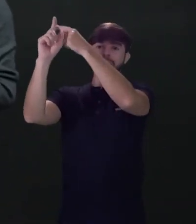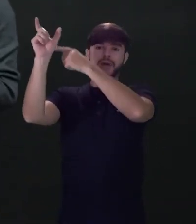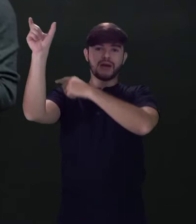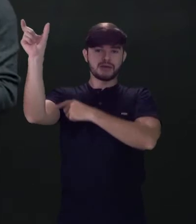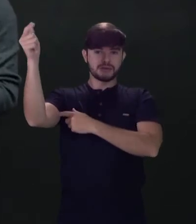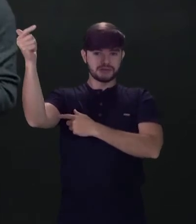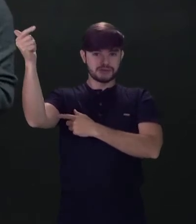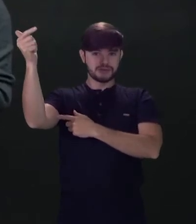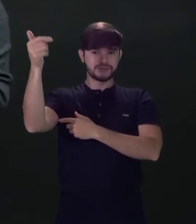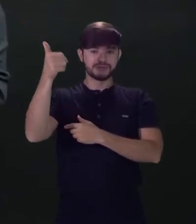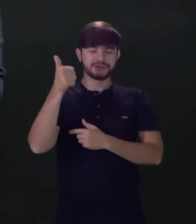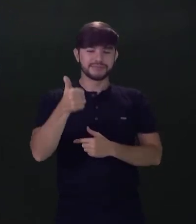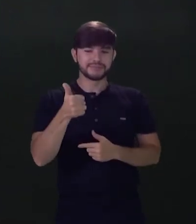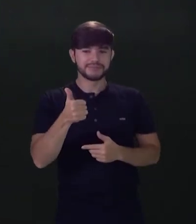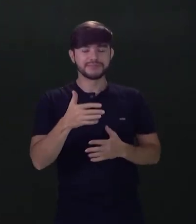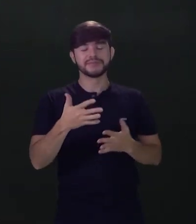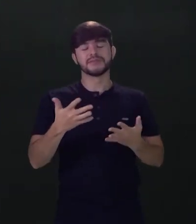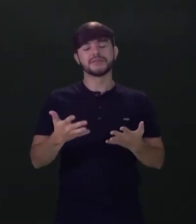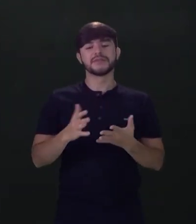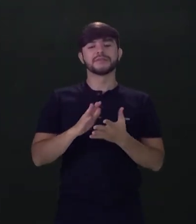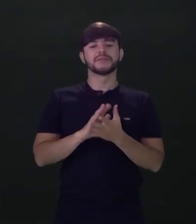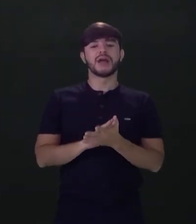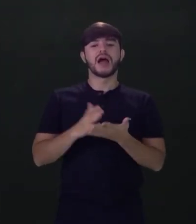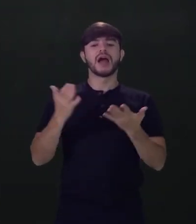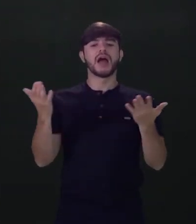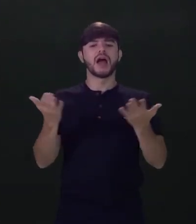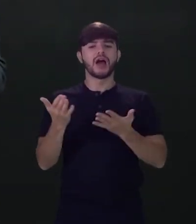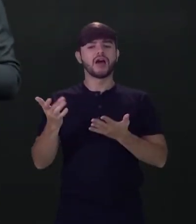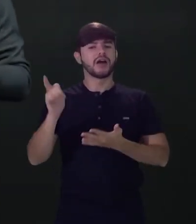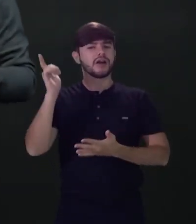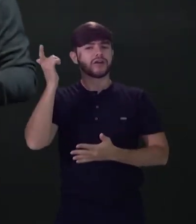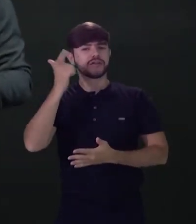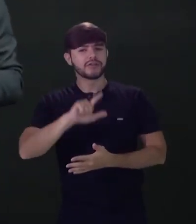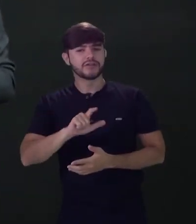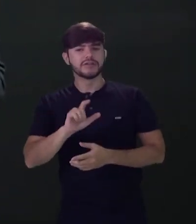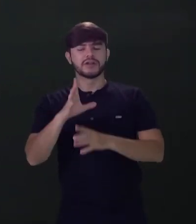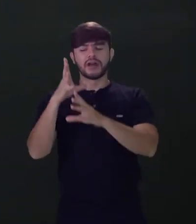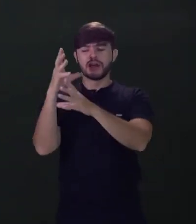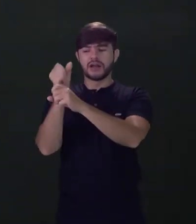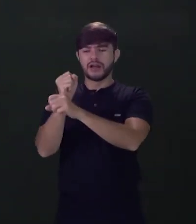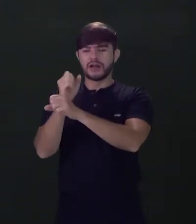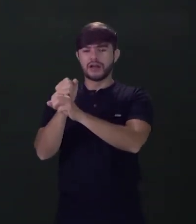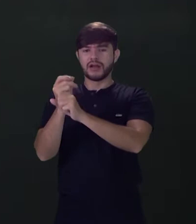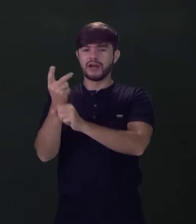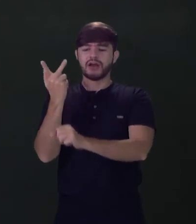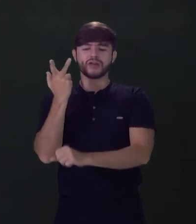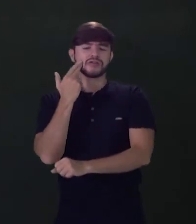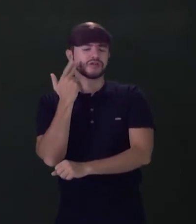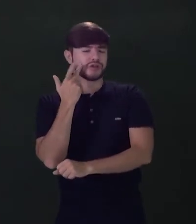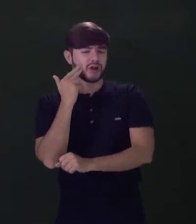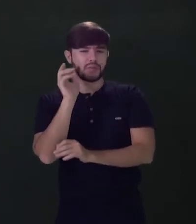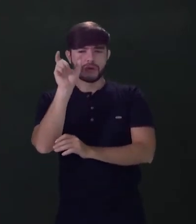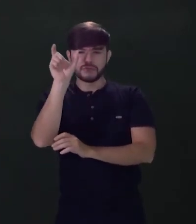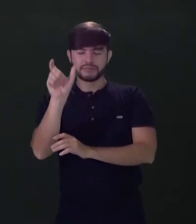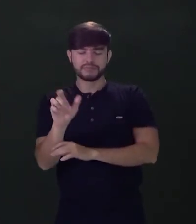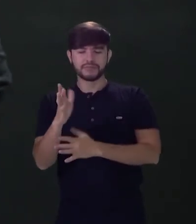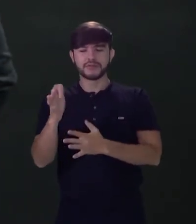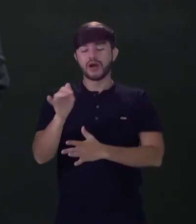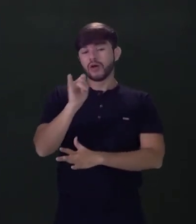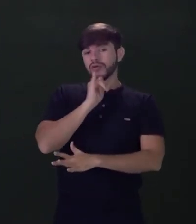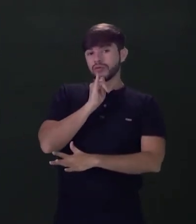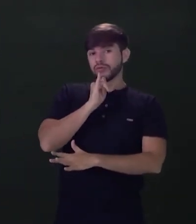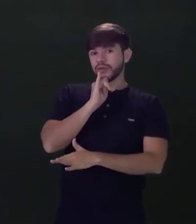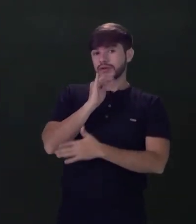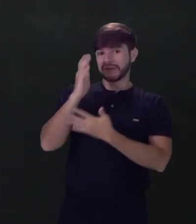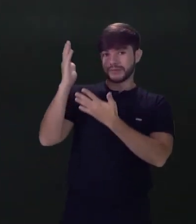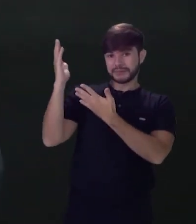a ser igual a 2. Feito isso, você resolve a operação normalmente da potência. Vejamos aqui um